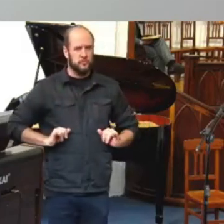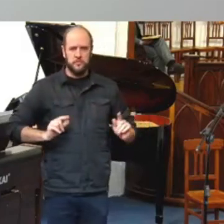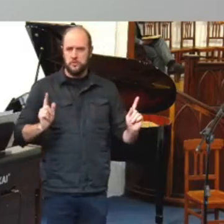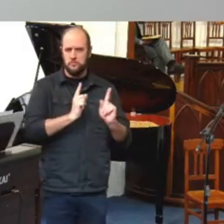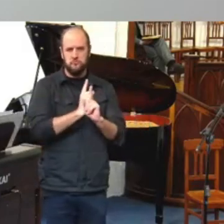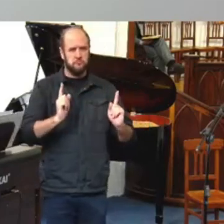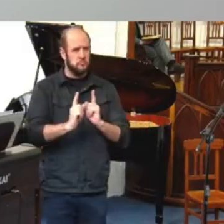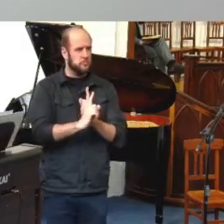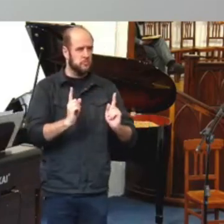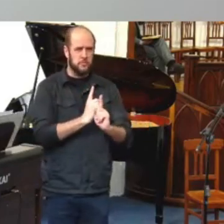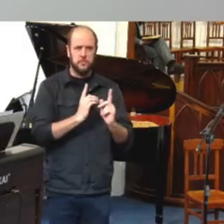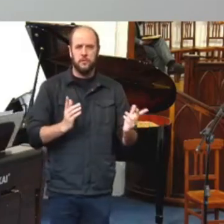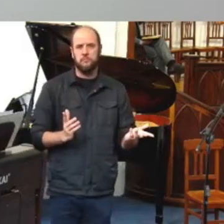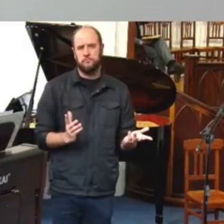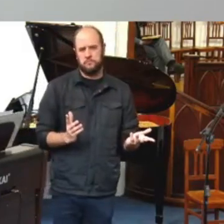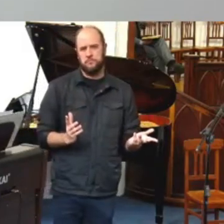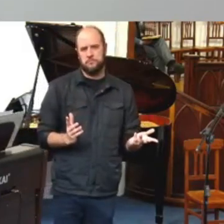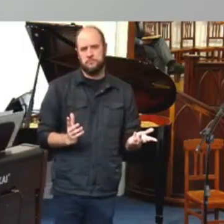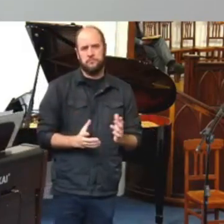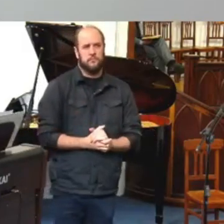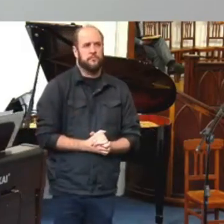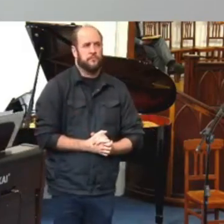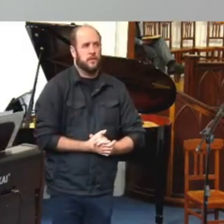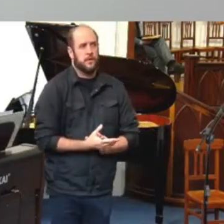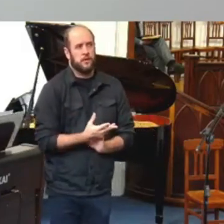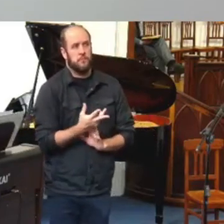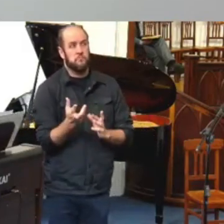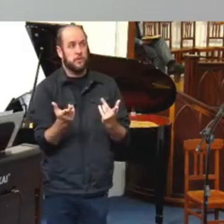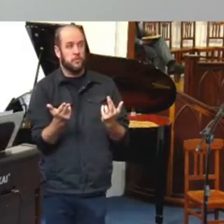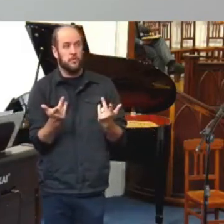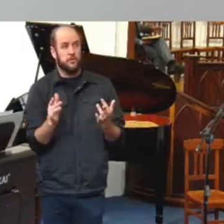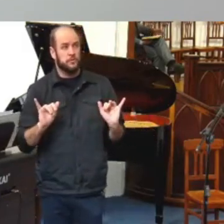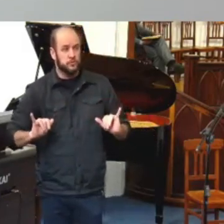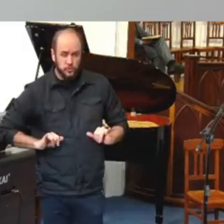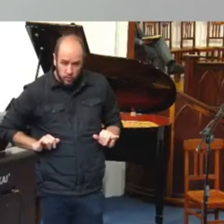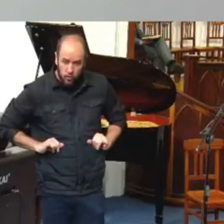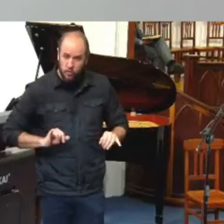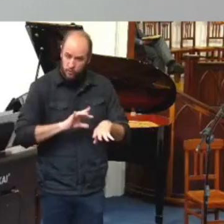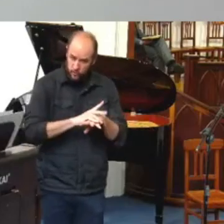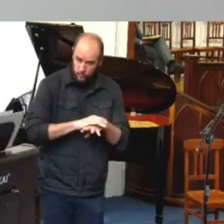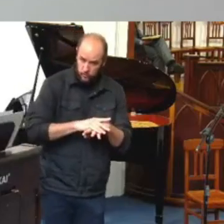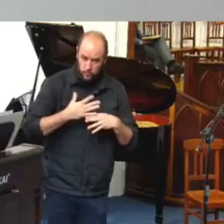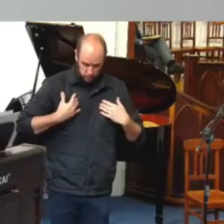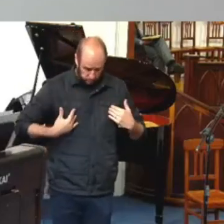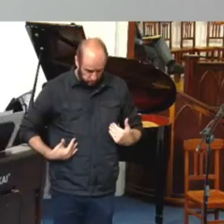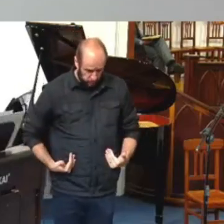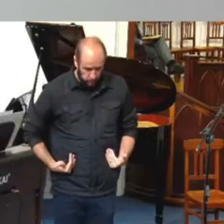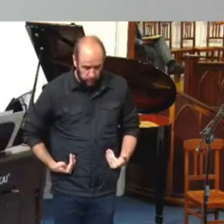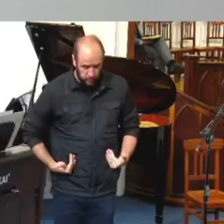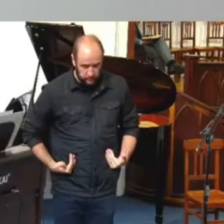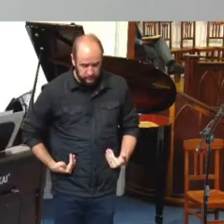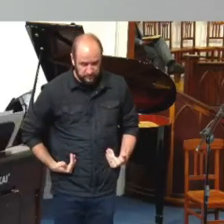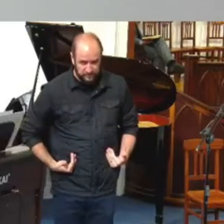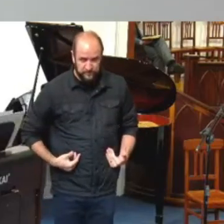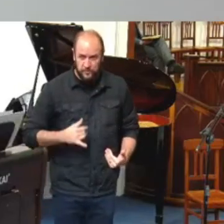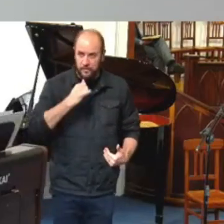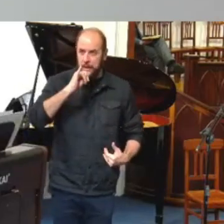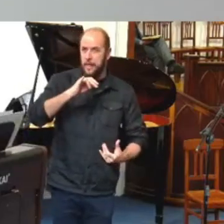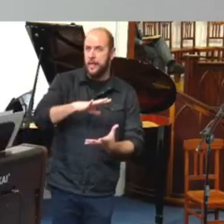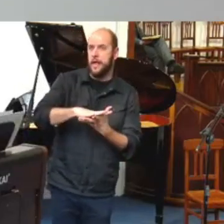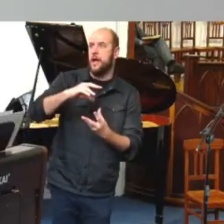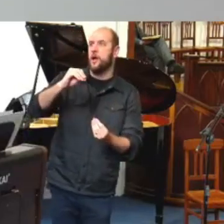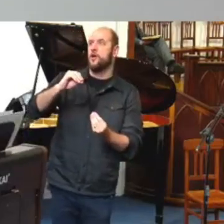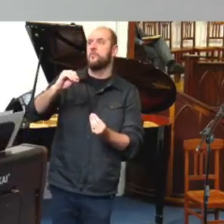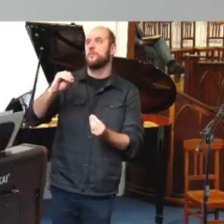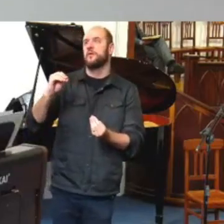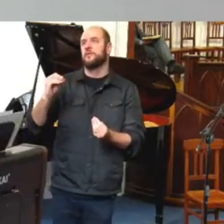diferente, assim também o corpo pode sofrer com as doenças do corpo e dizer para a alma